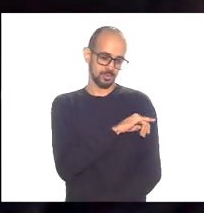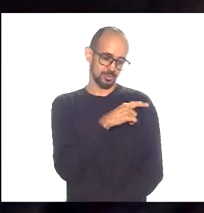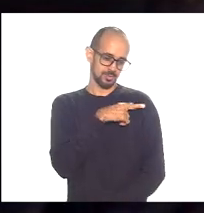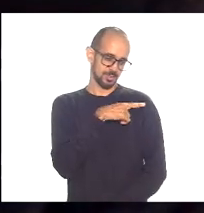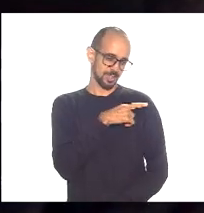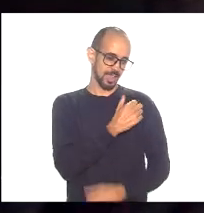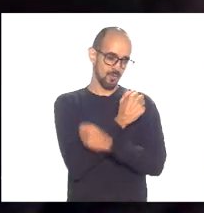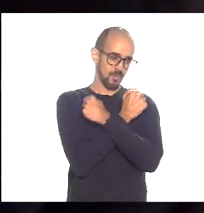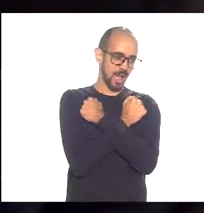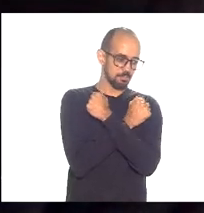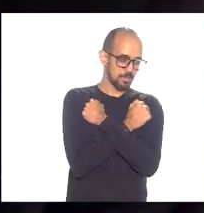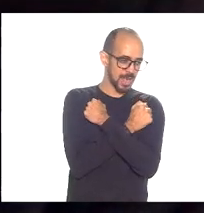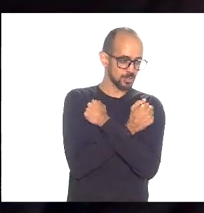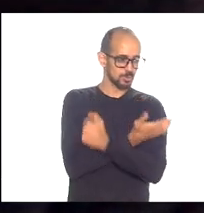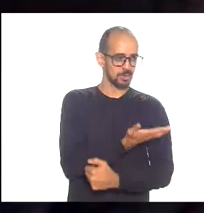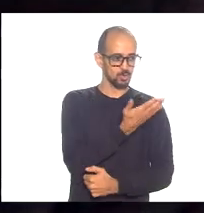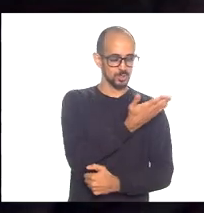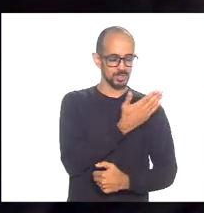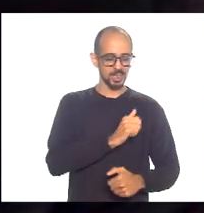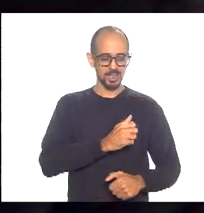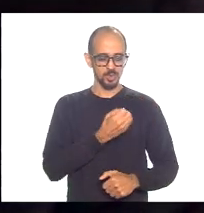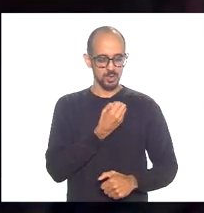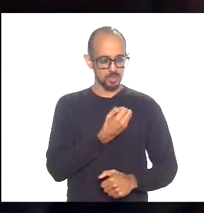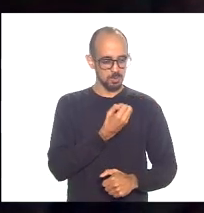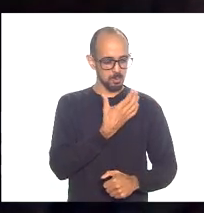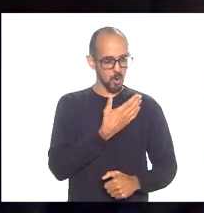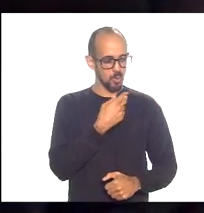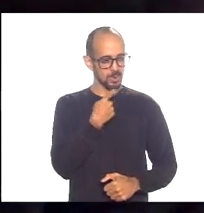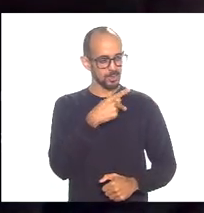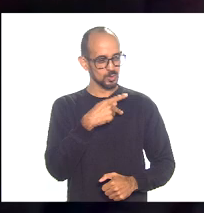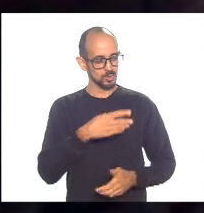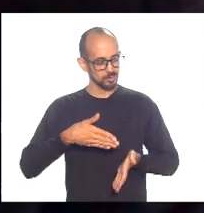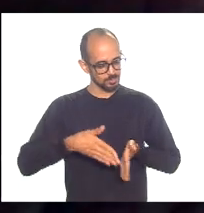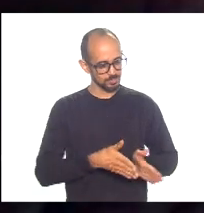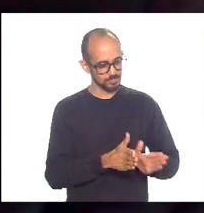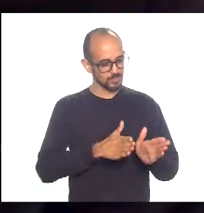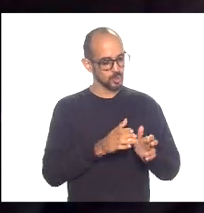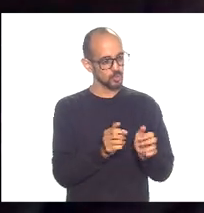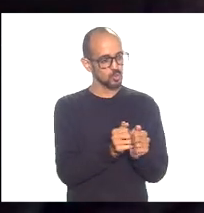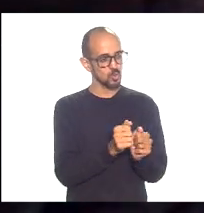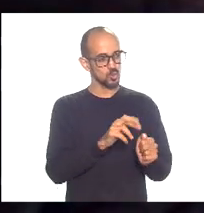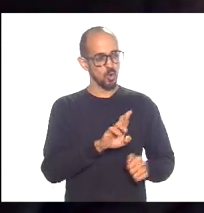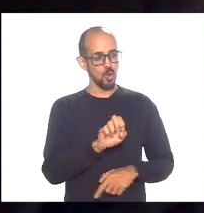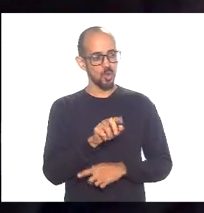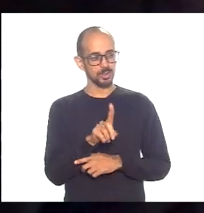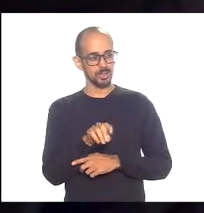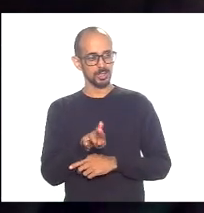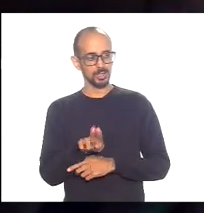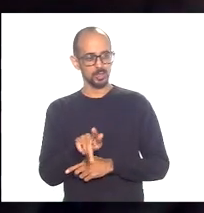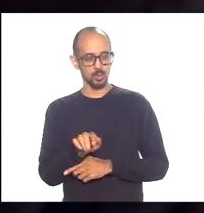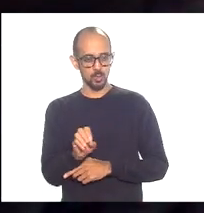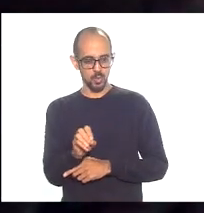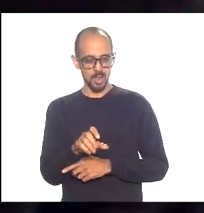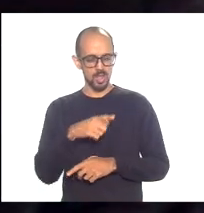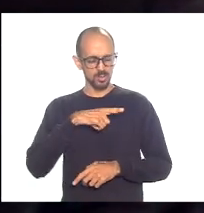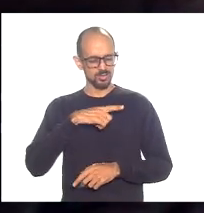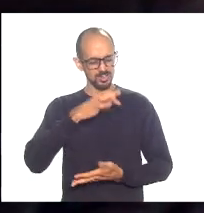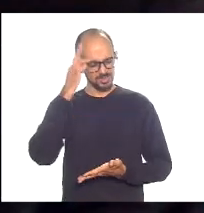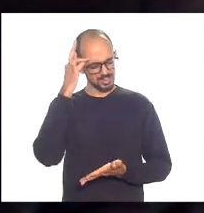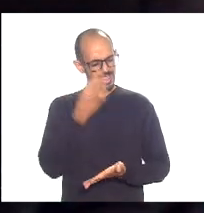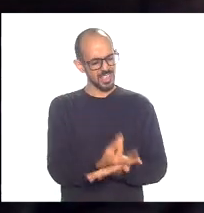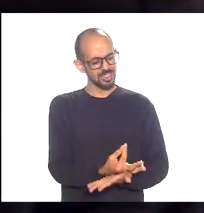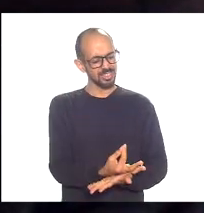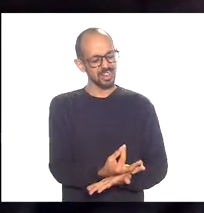forte abraço para você. Né, tudo de bom nessa missão, junto com o Rodrigo. Tenho certeza que o nosso parlamento está muito bem